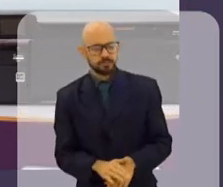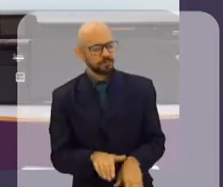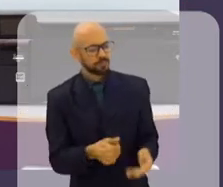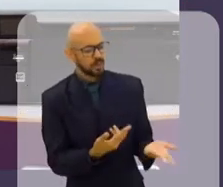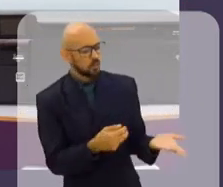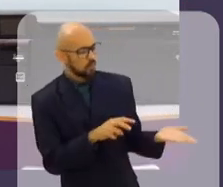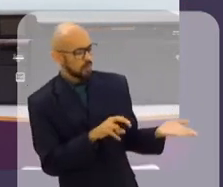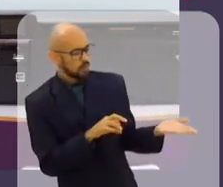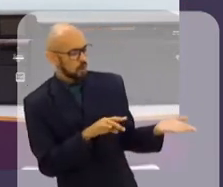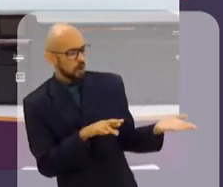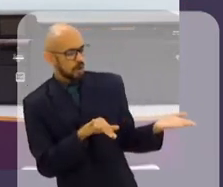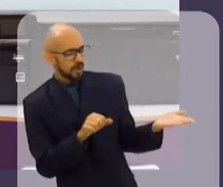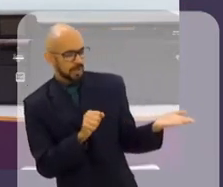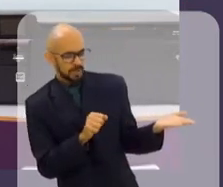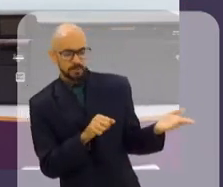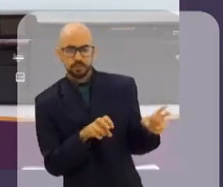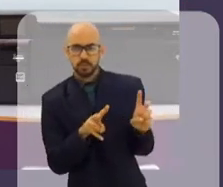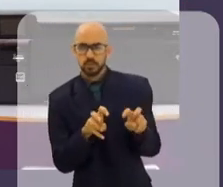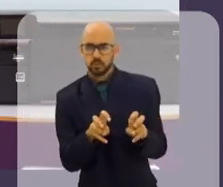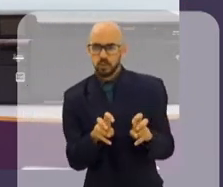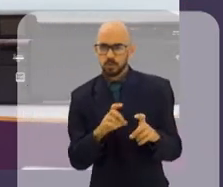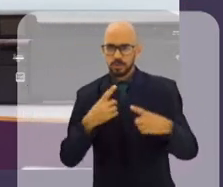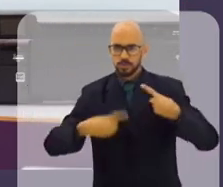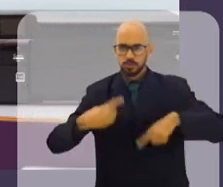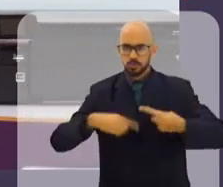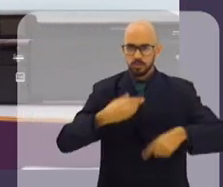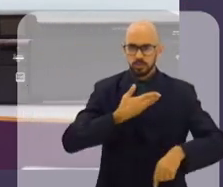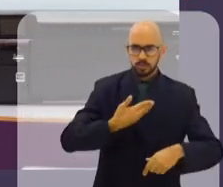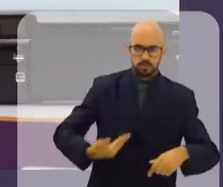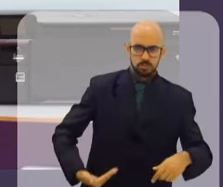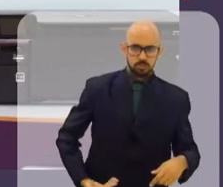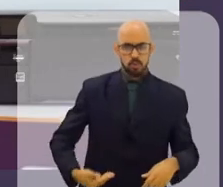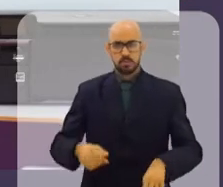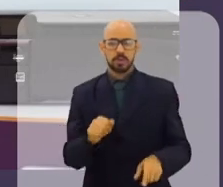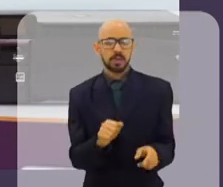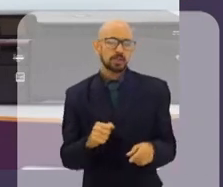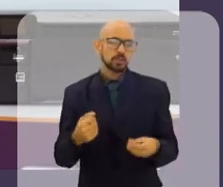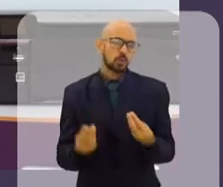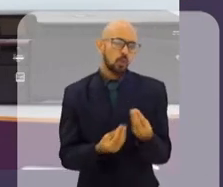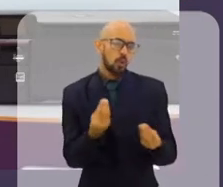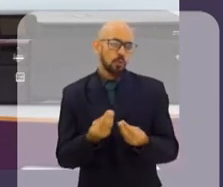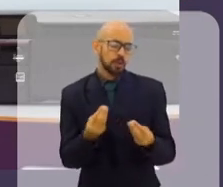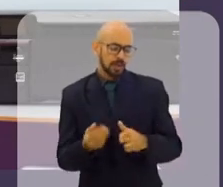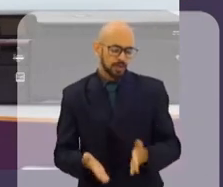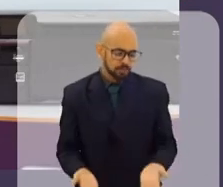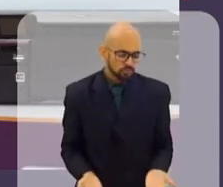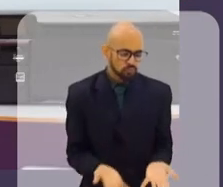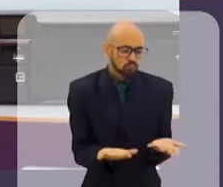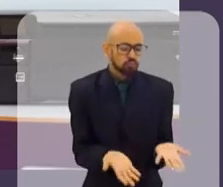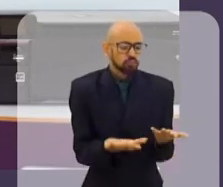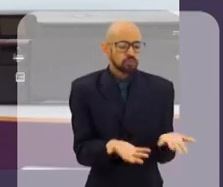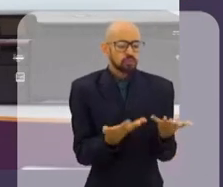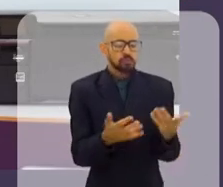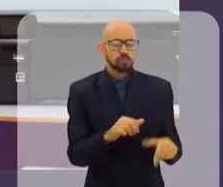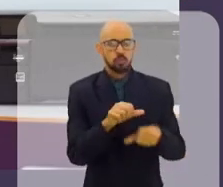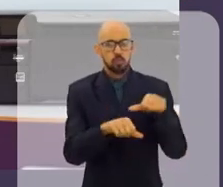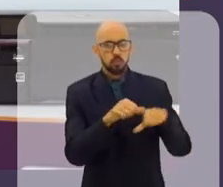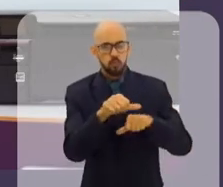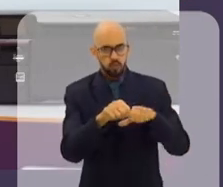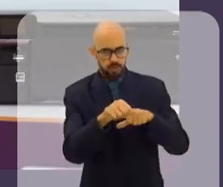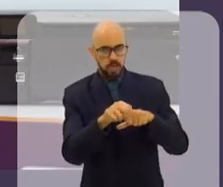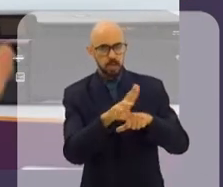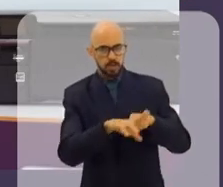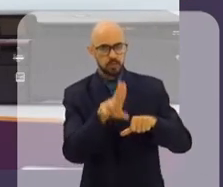minha pergunta anterior, né, de como que essas políticas públicas afirmativas estão mudando a cara da